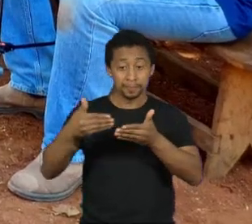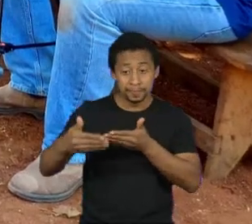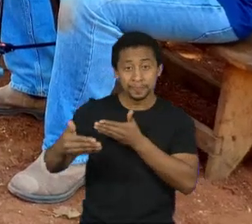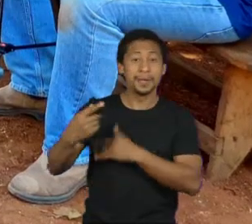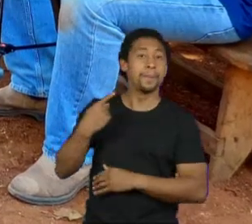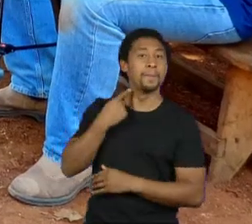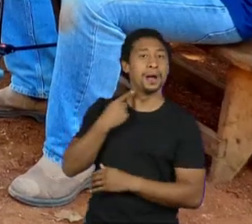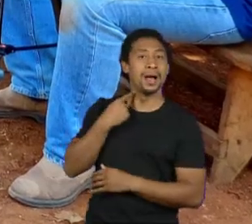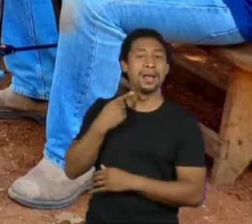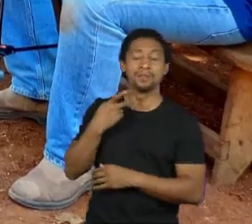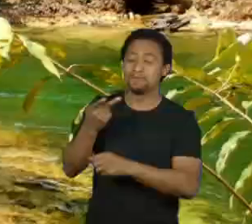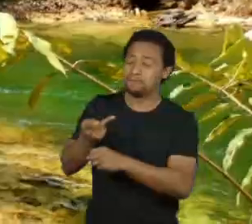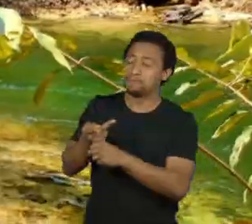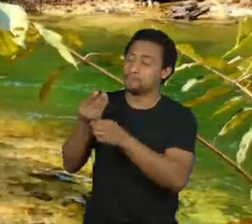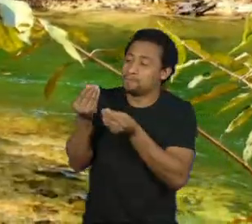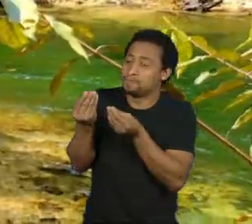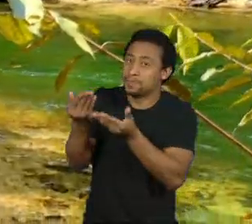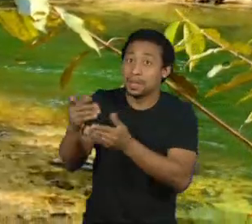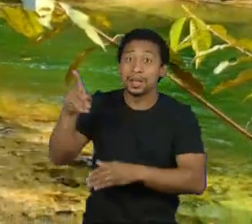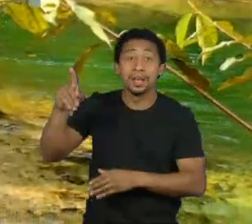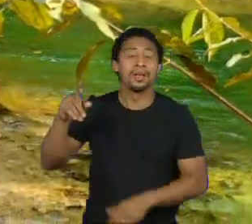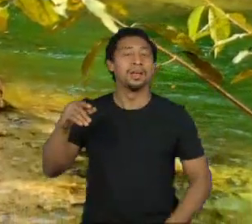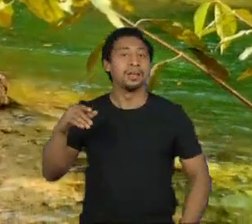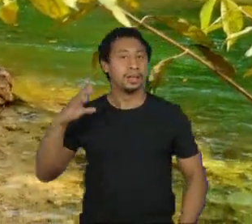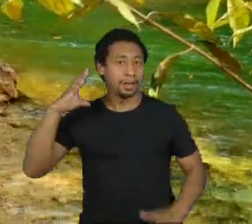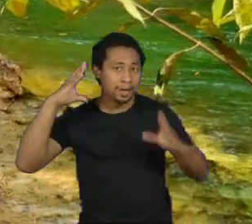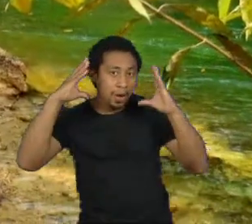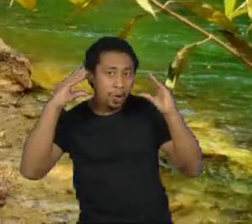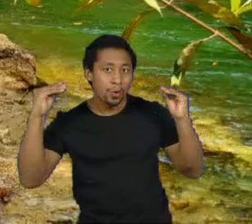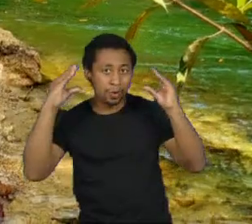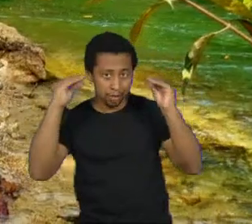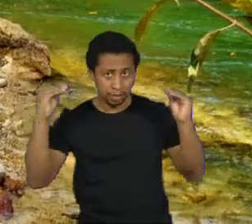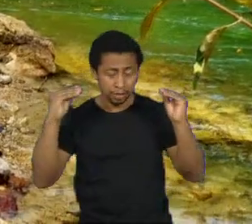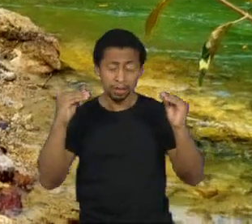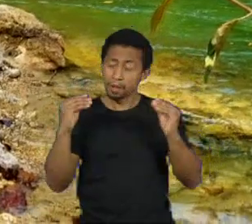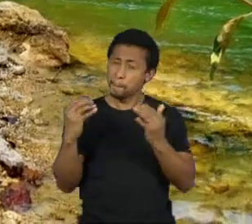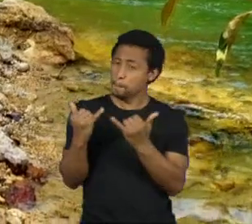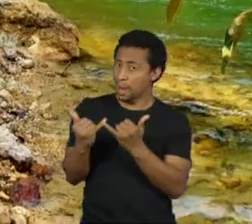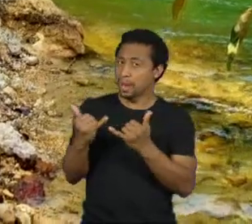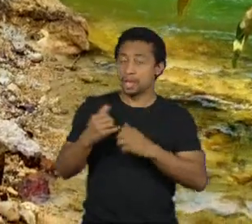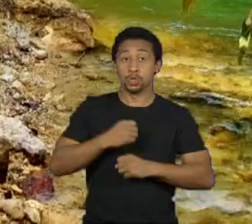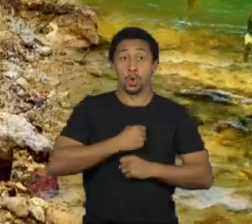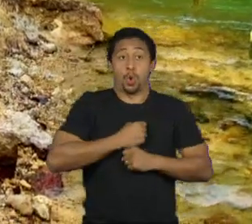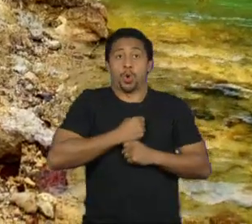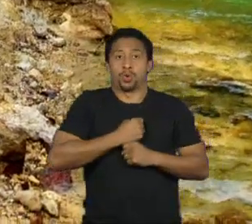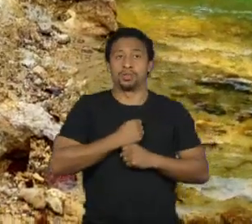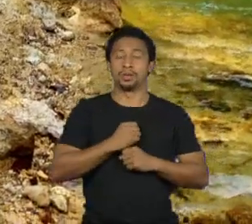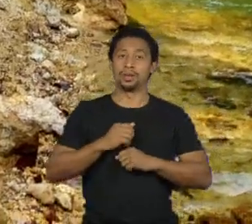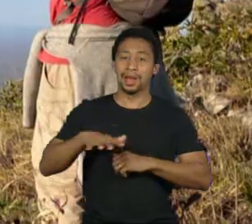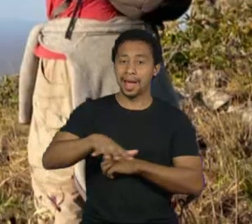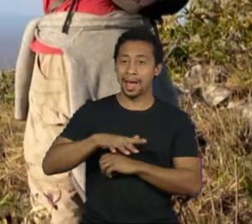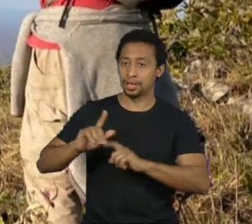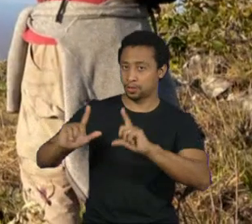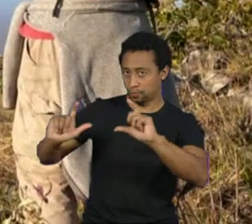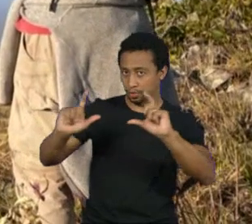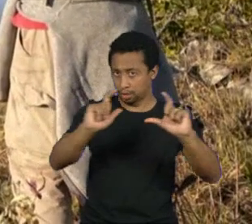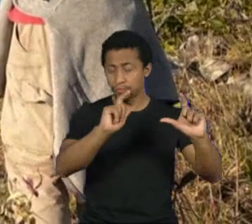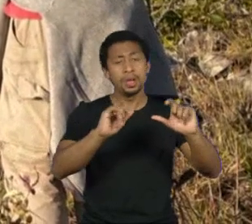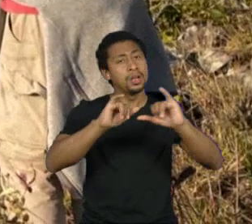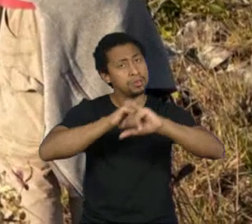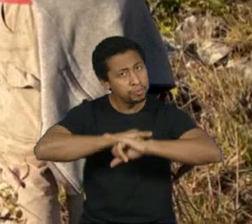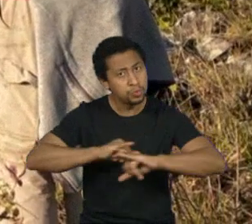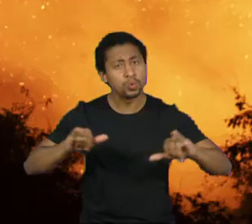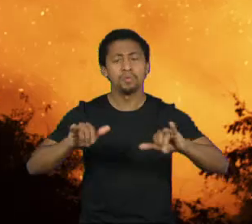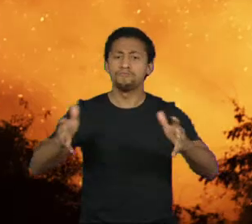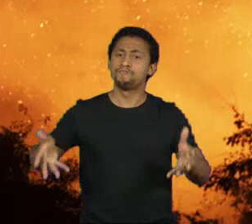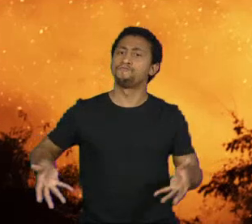na Holanda, o World Press Photo, equivalente ao Oscar da fotografia. Ele falou sobre motivação,